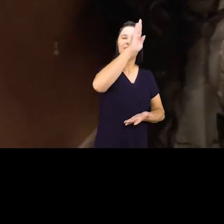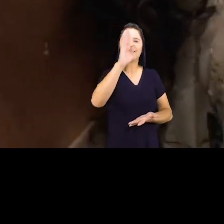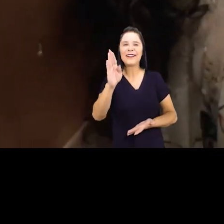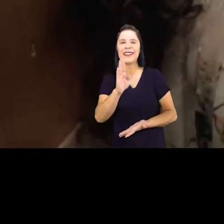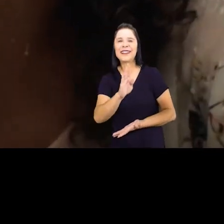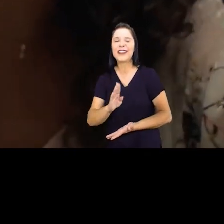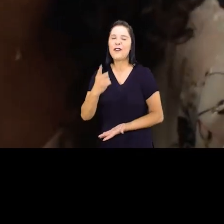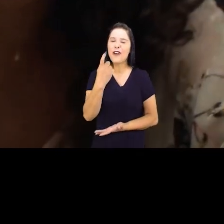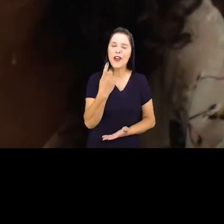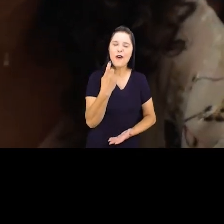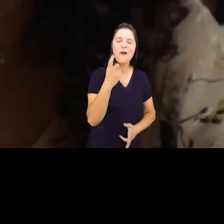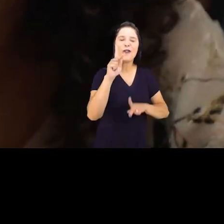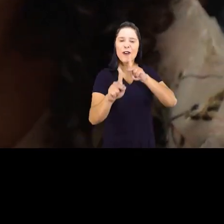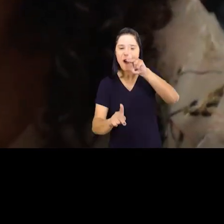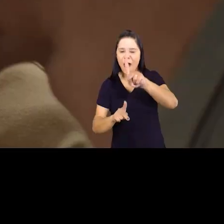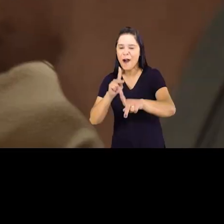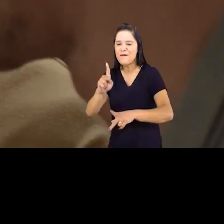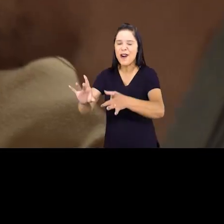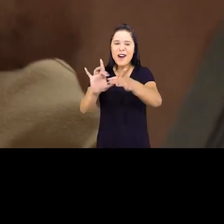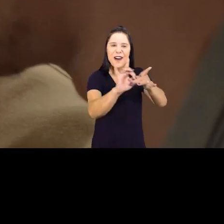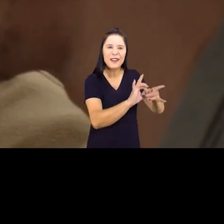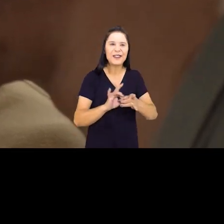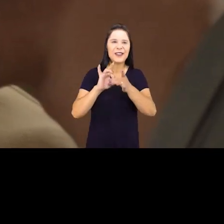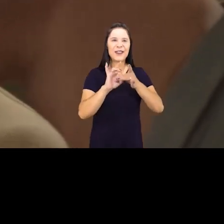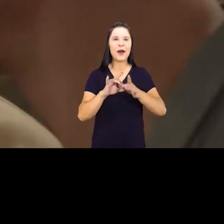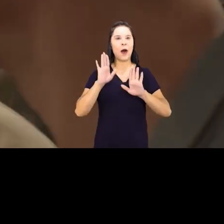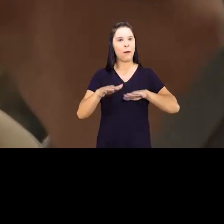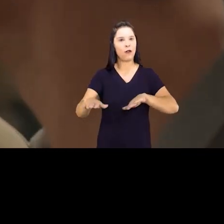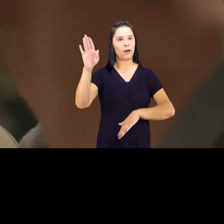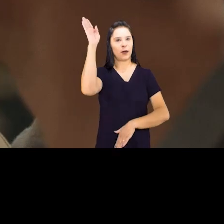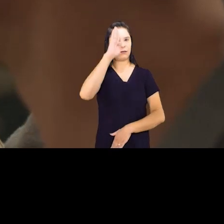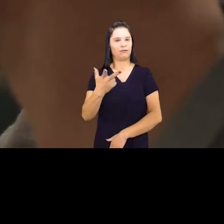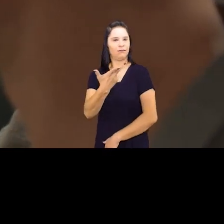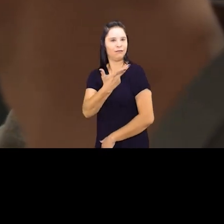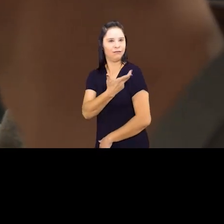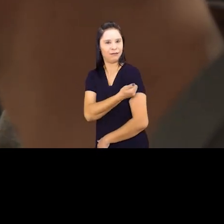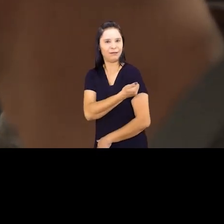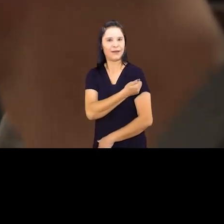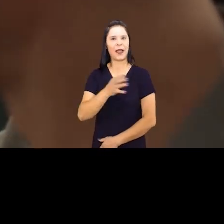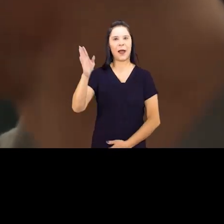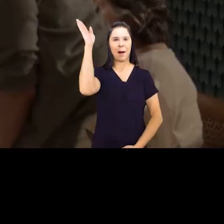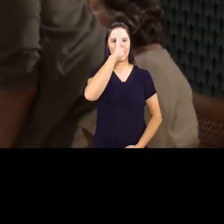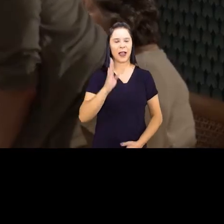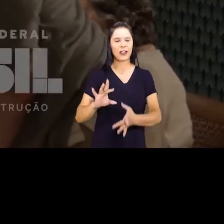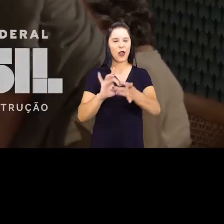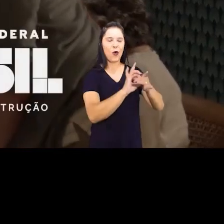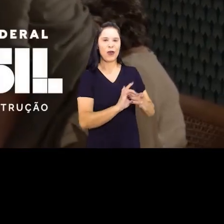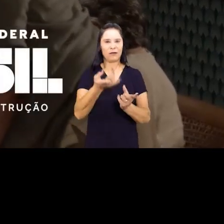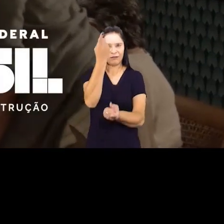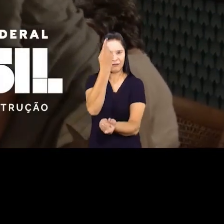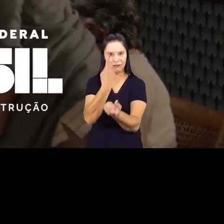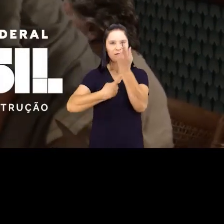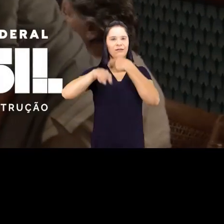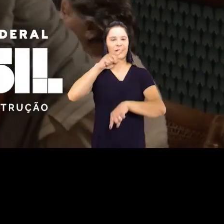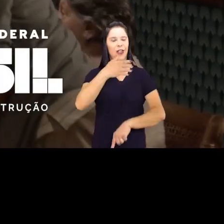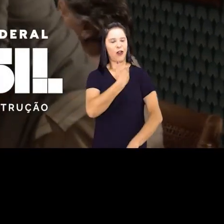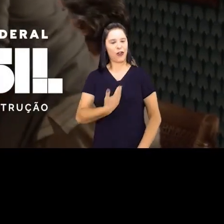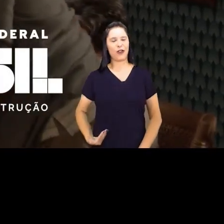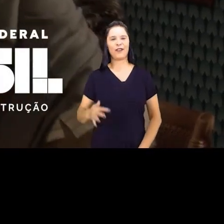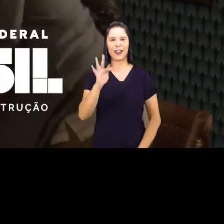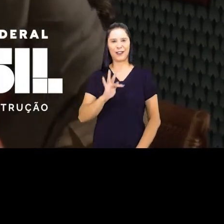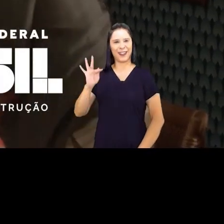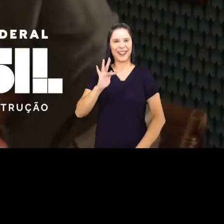dia, um Brasil e um só povo. Movimento Nacional pela Vacinação. Brasil, União e